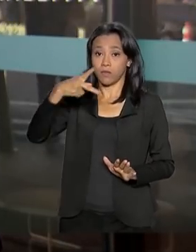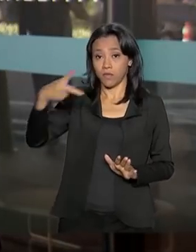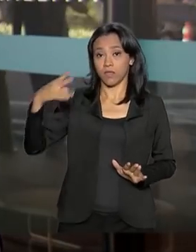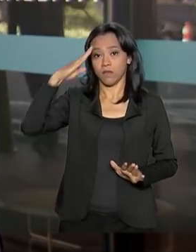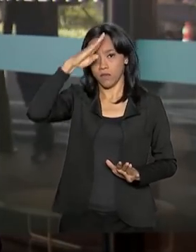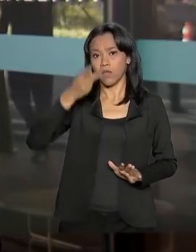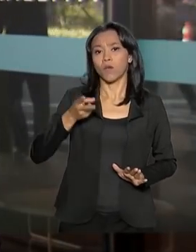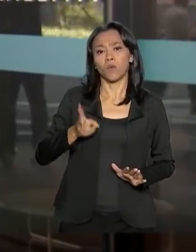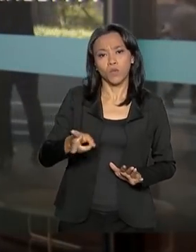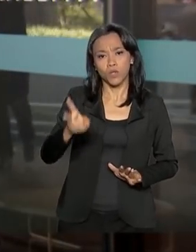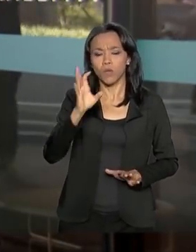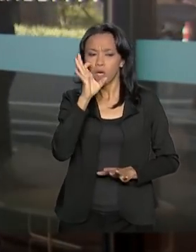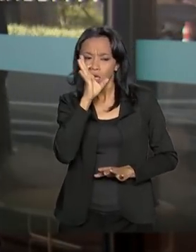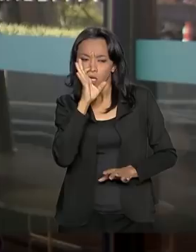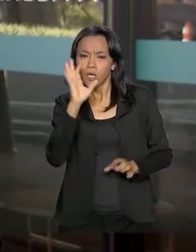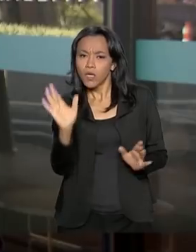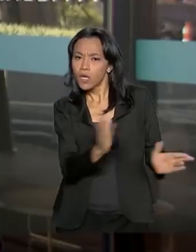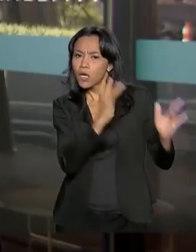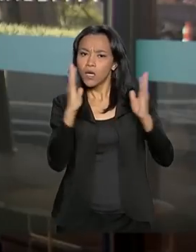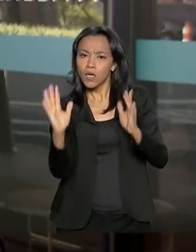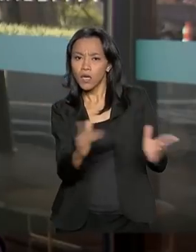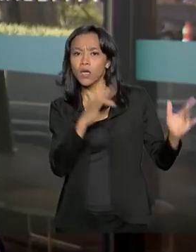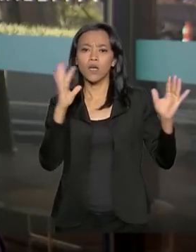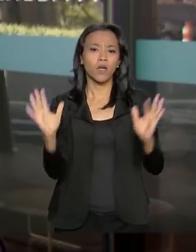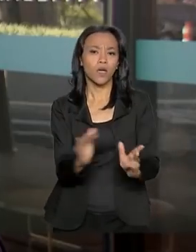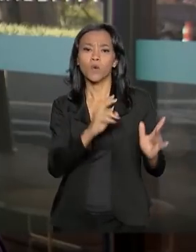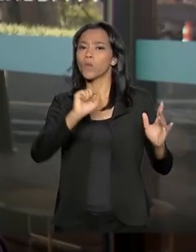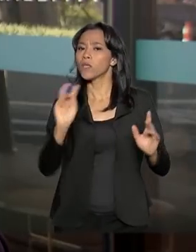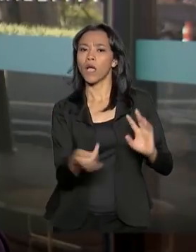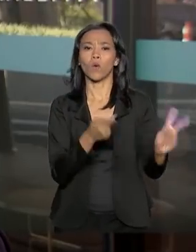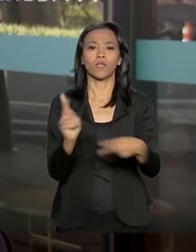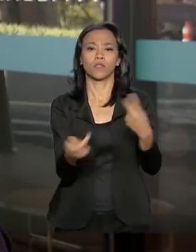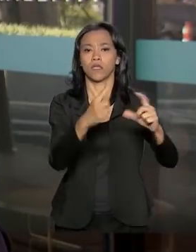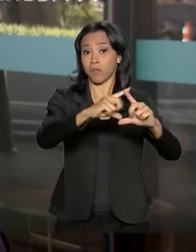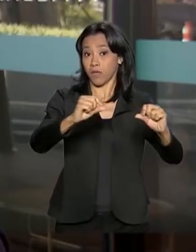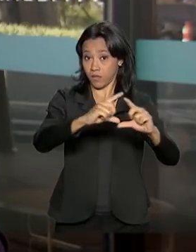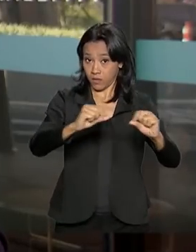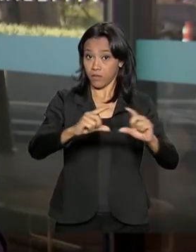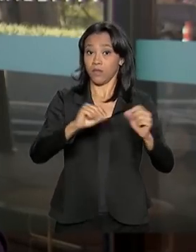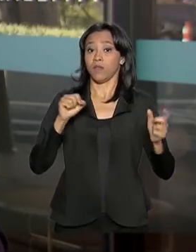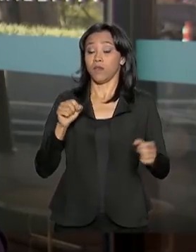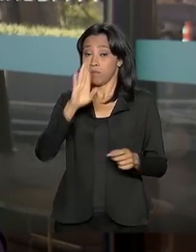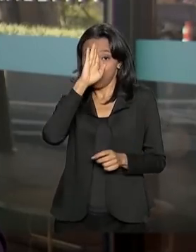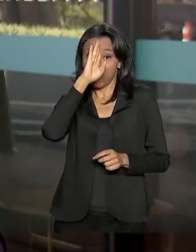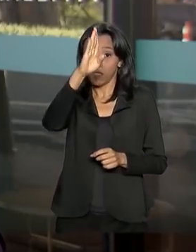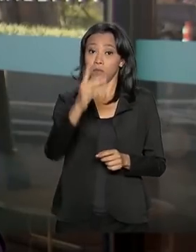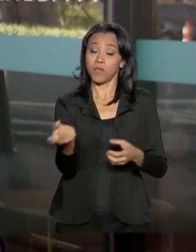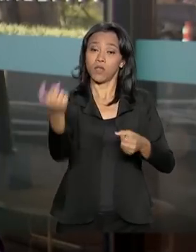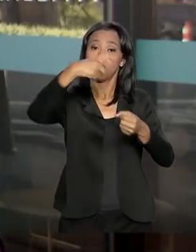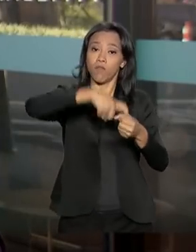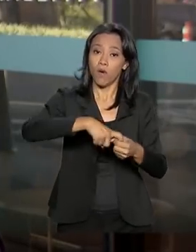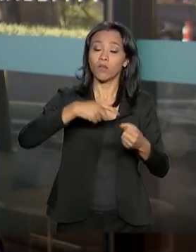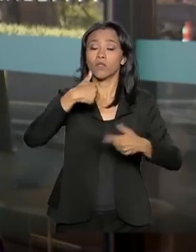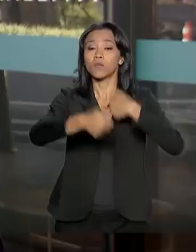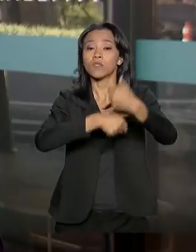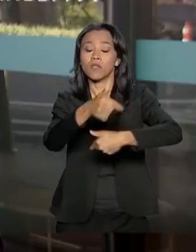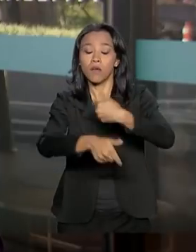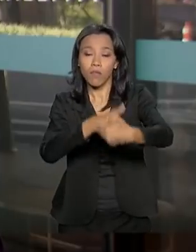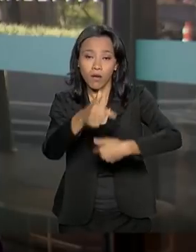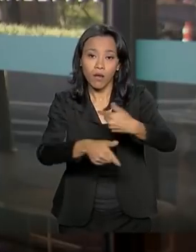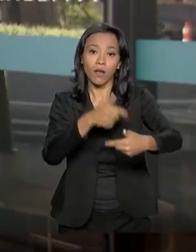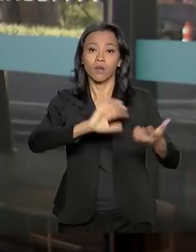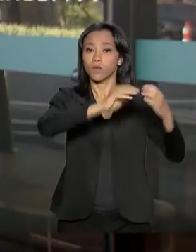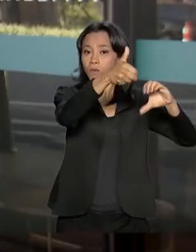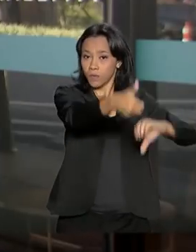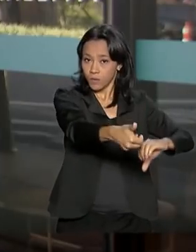acompanhar todas as atividades políticas em Brasília principalmente a retomada das idades legislativas no Congresso